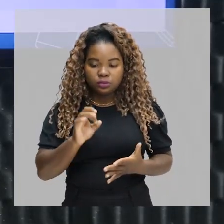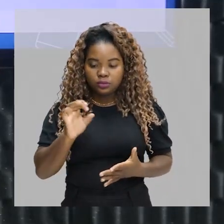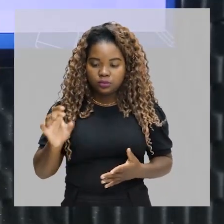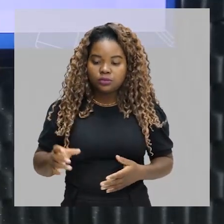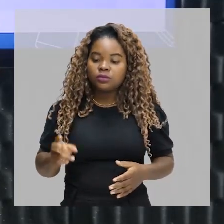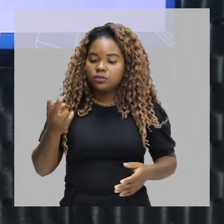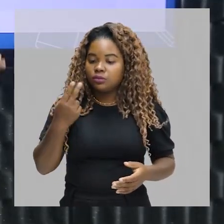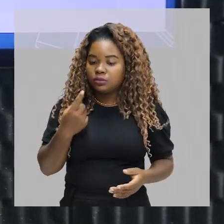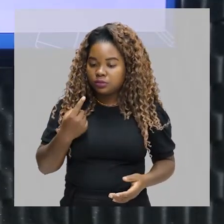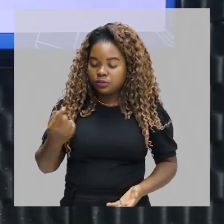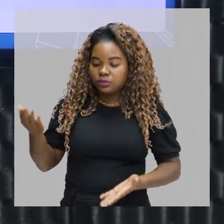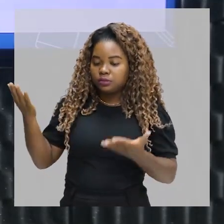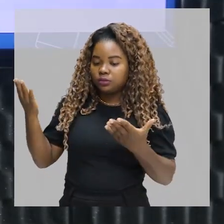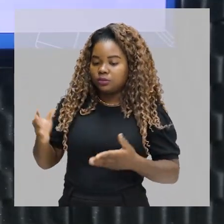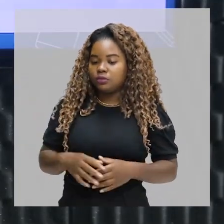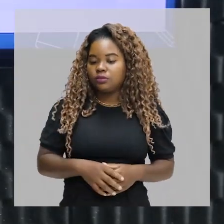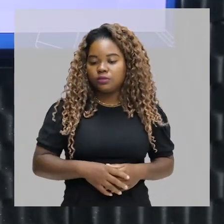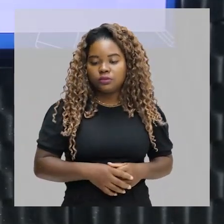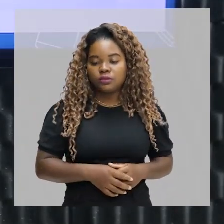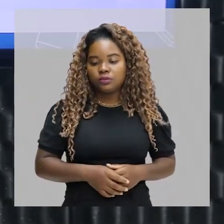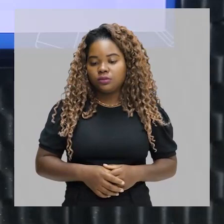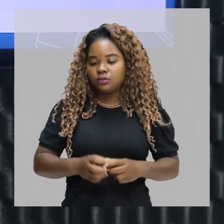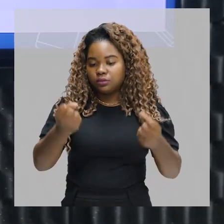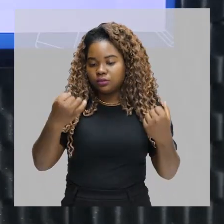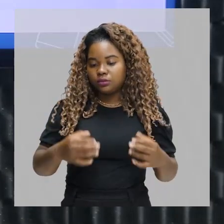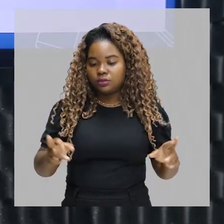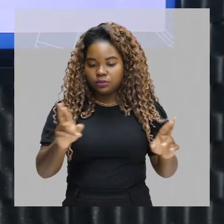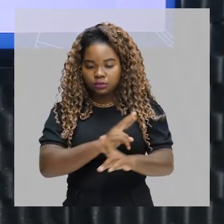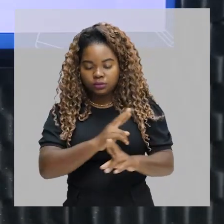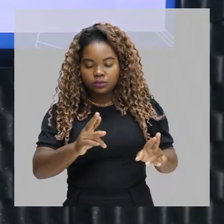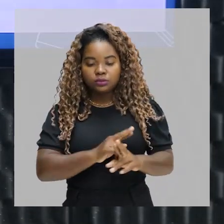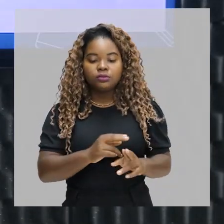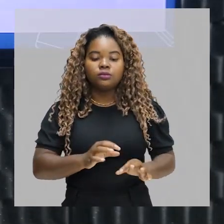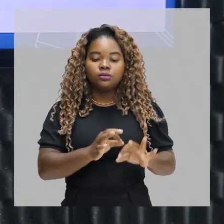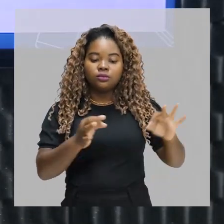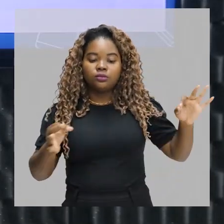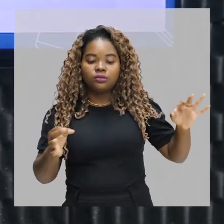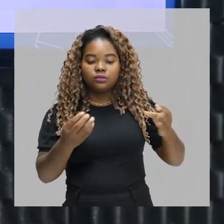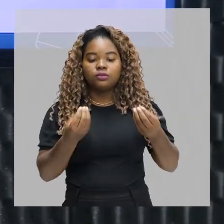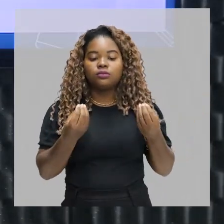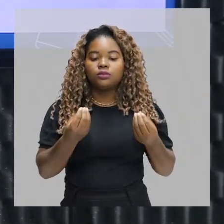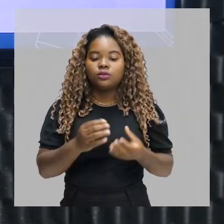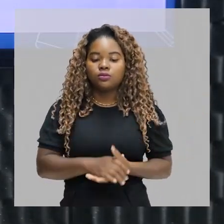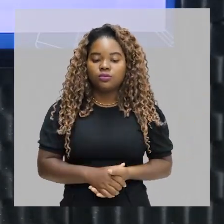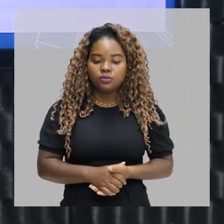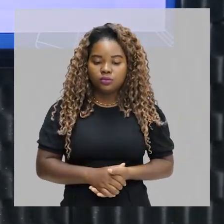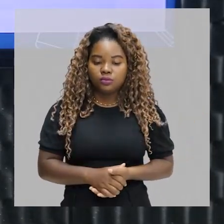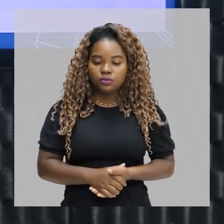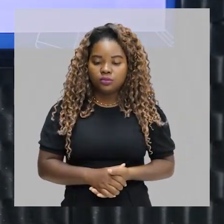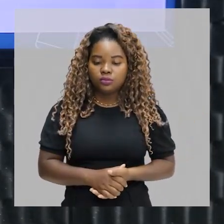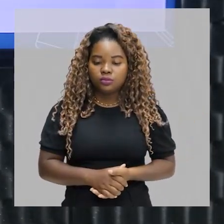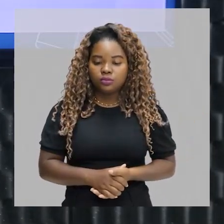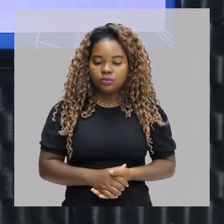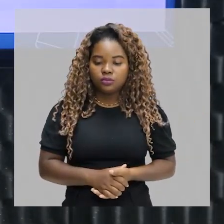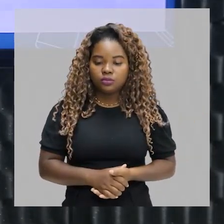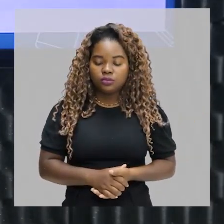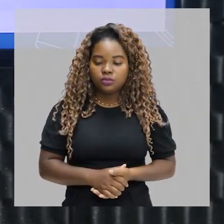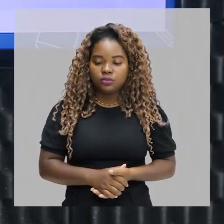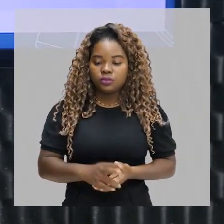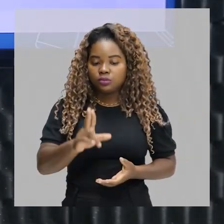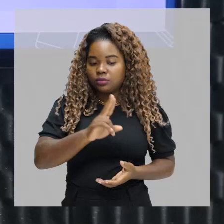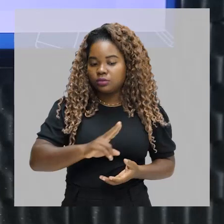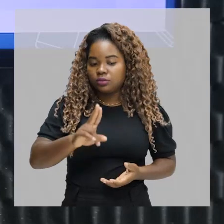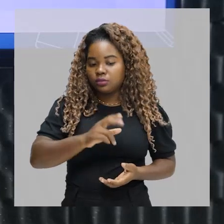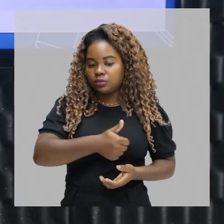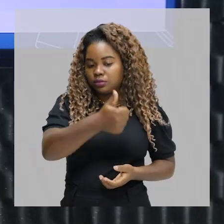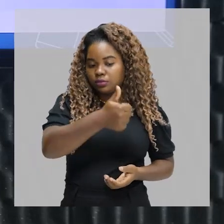deles vocês podem observar, e como eu mencionei, a relação de distância é a seguinte: this e these é usado quando